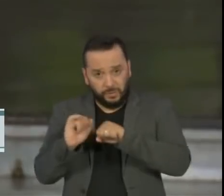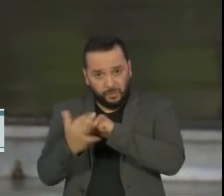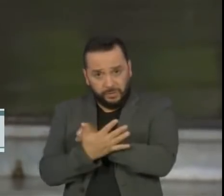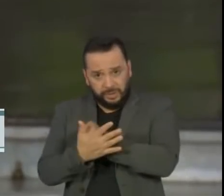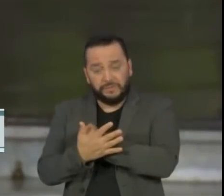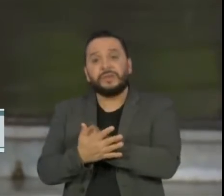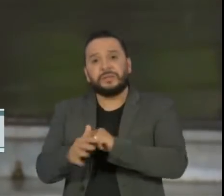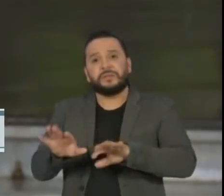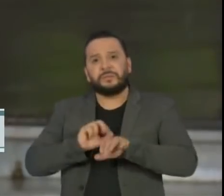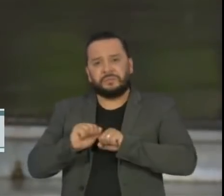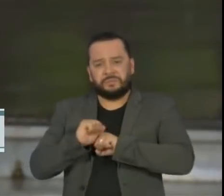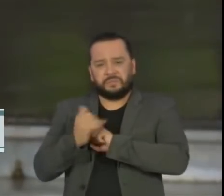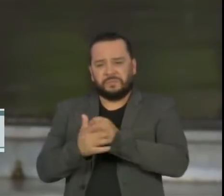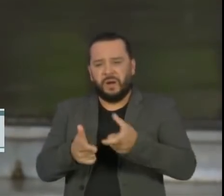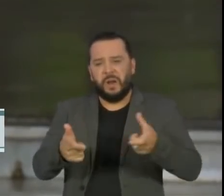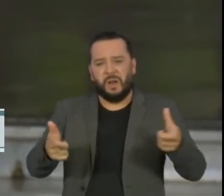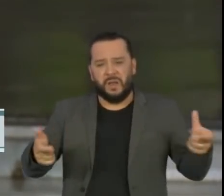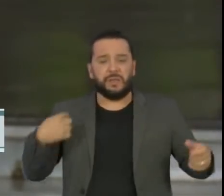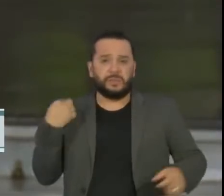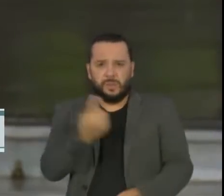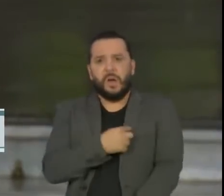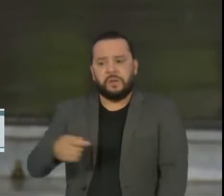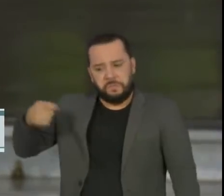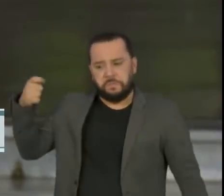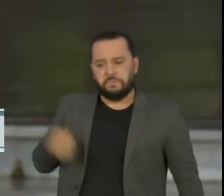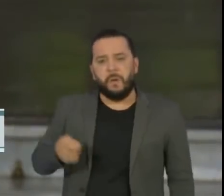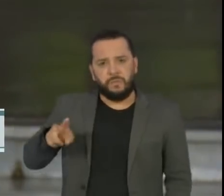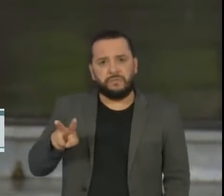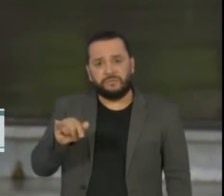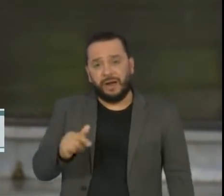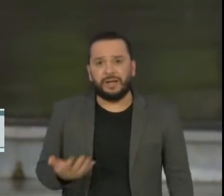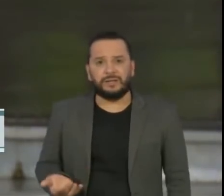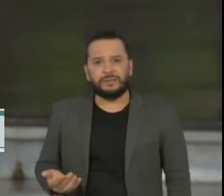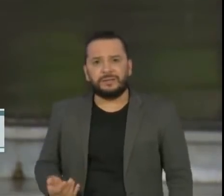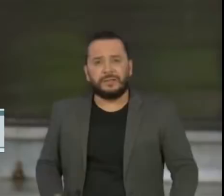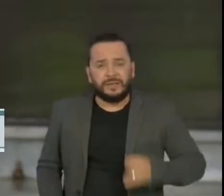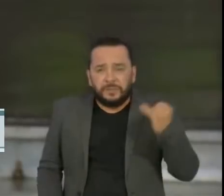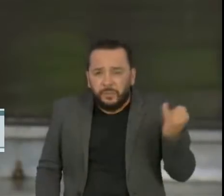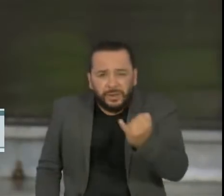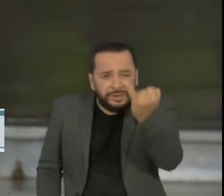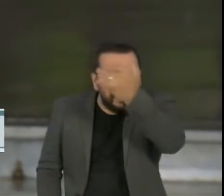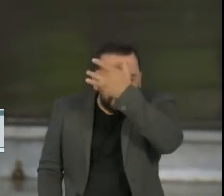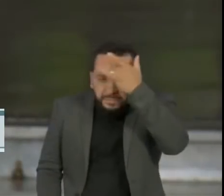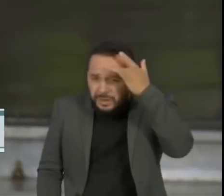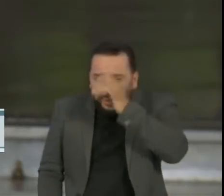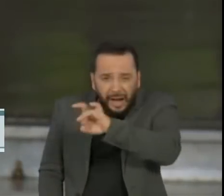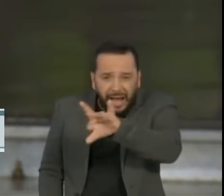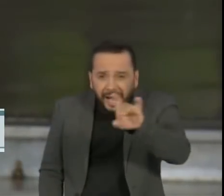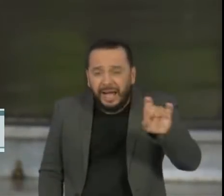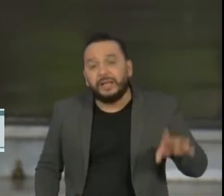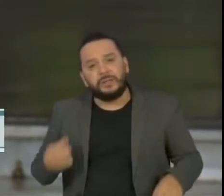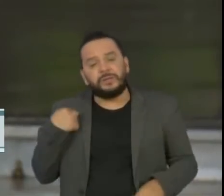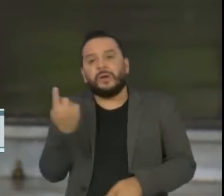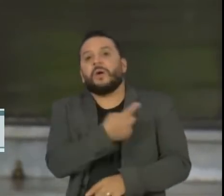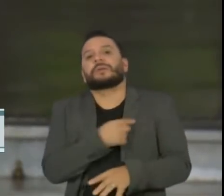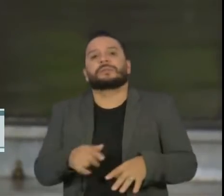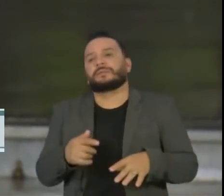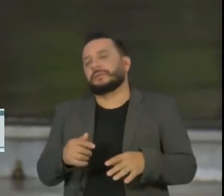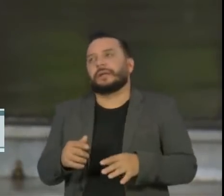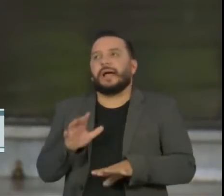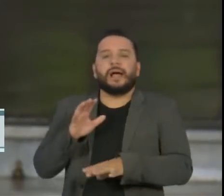voltar a endurecer. E lembrar que cada vida conta. A gente está falando dos cenários, na matemática a gente está ganhando porque a gente